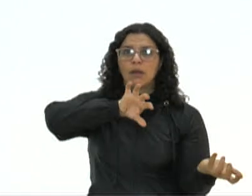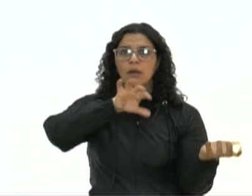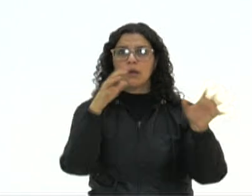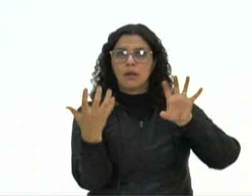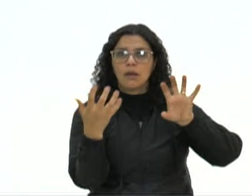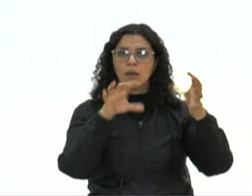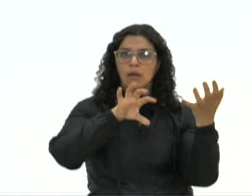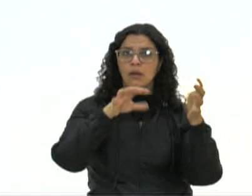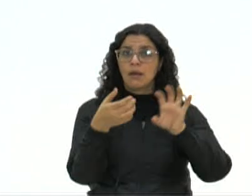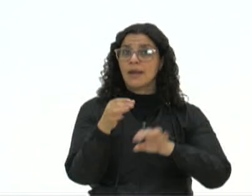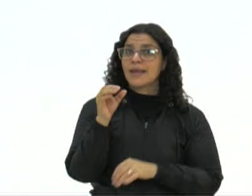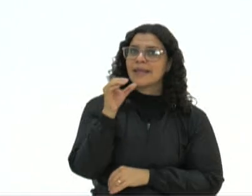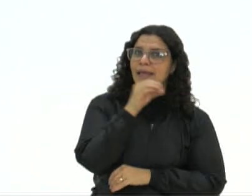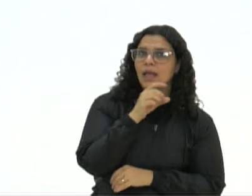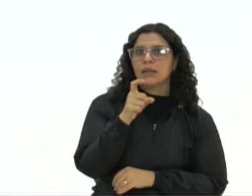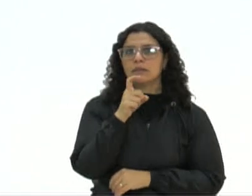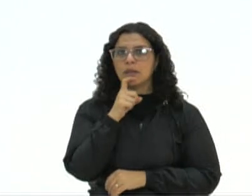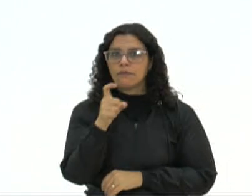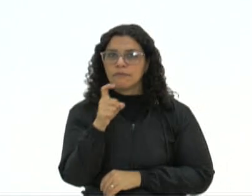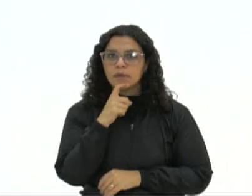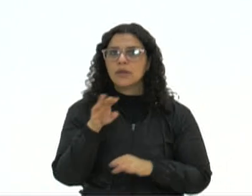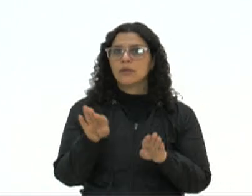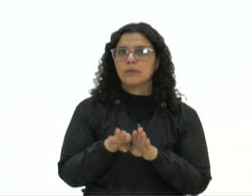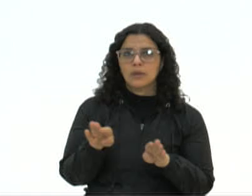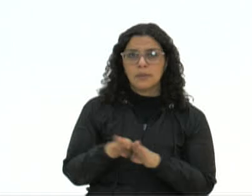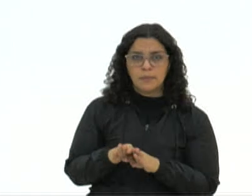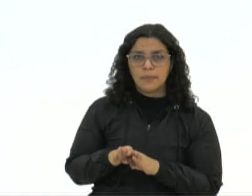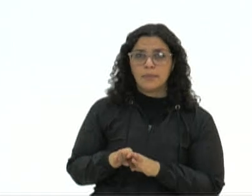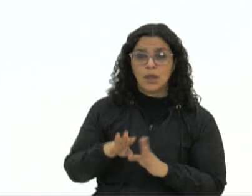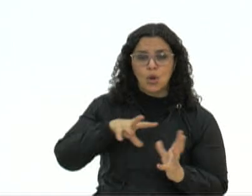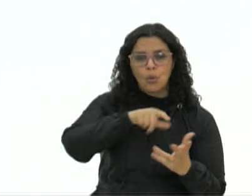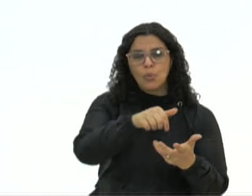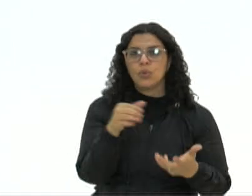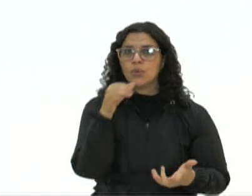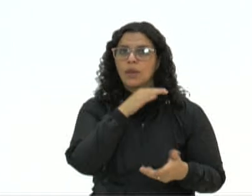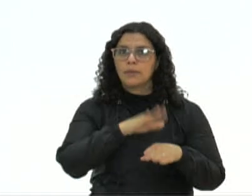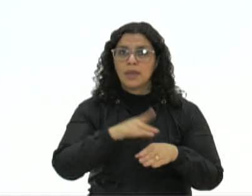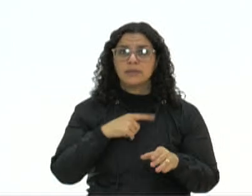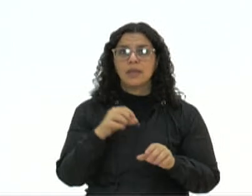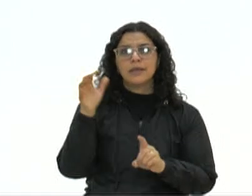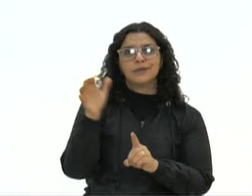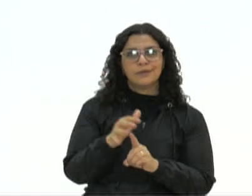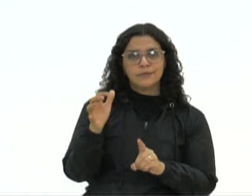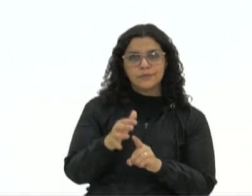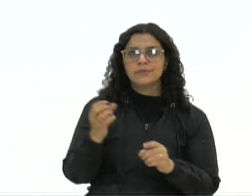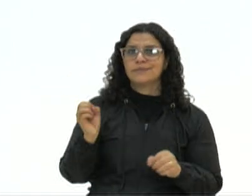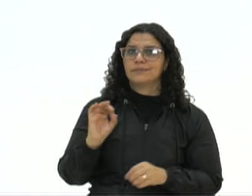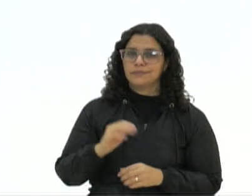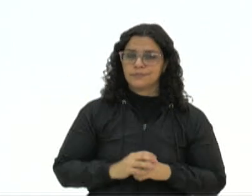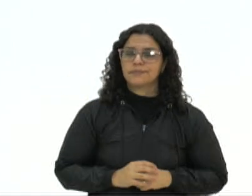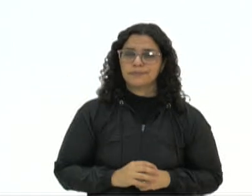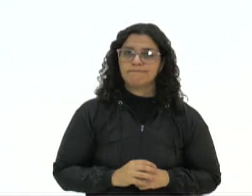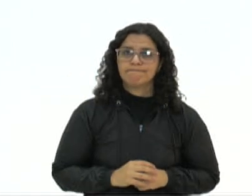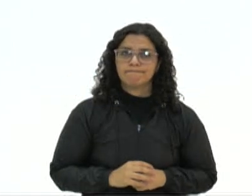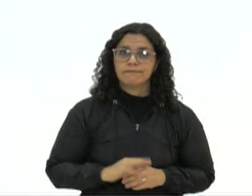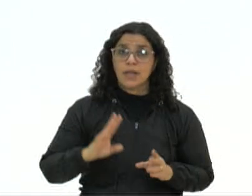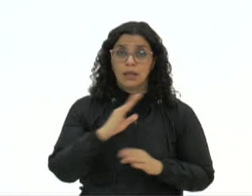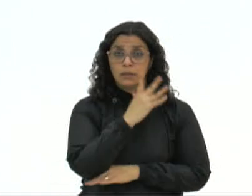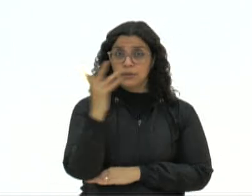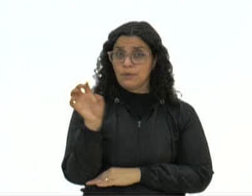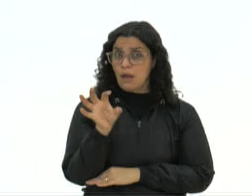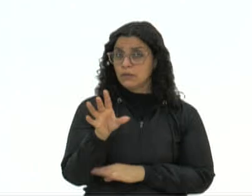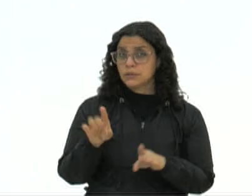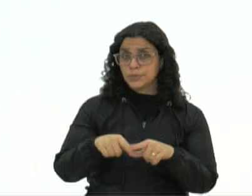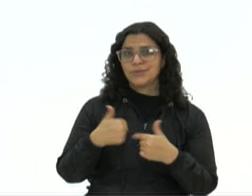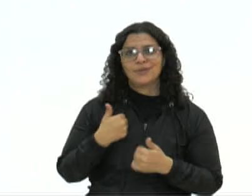temperatura, com o aquecimento global e outros fatores que influenciam o surgimento desses efeitos aí na natureza,